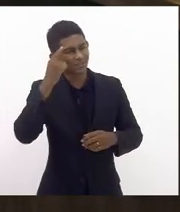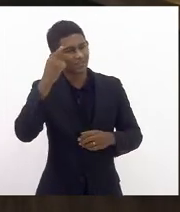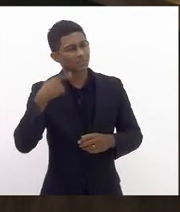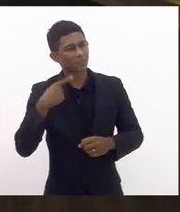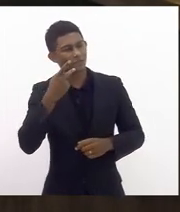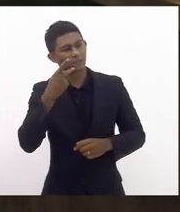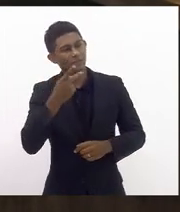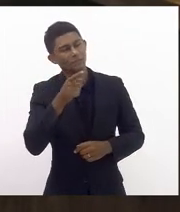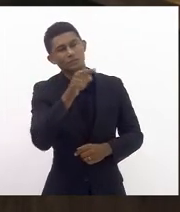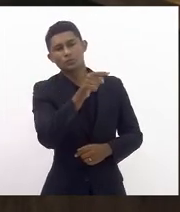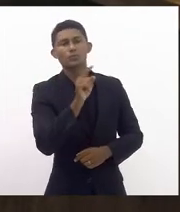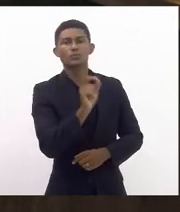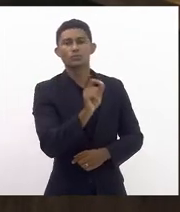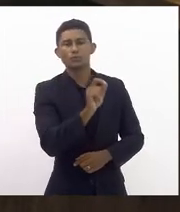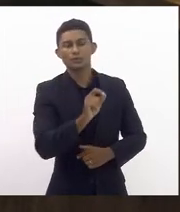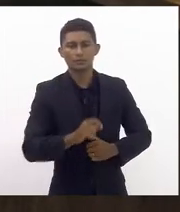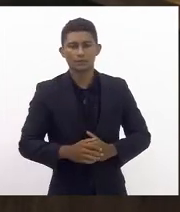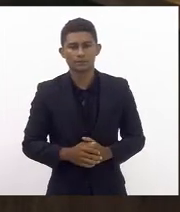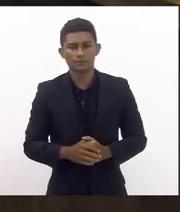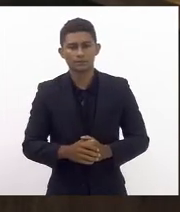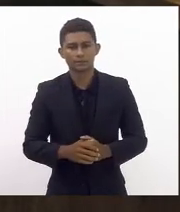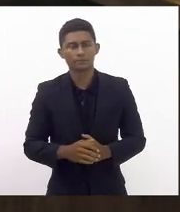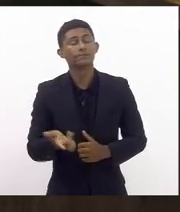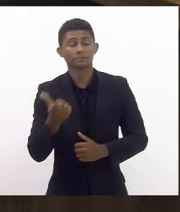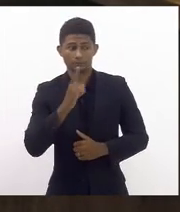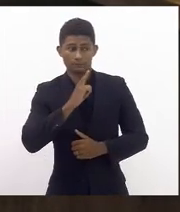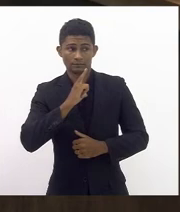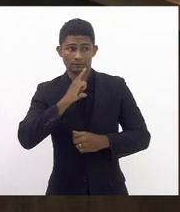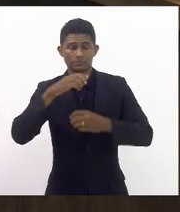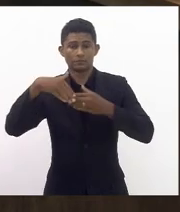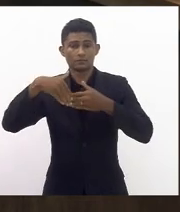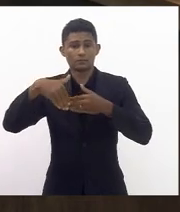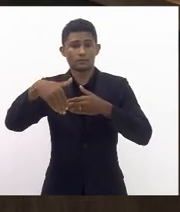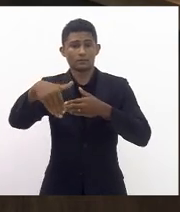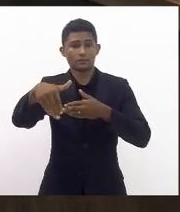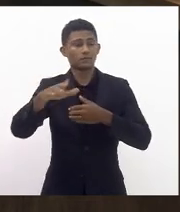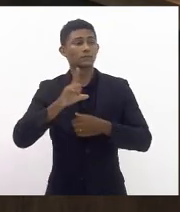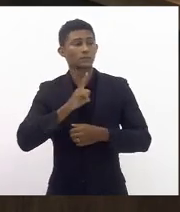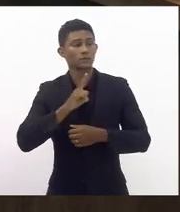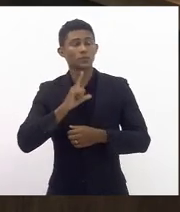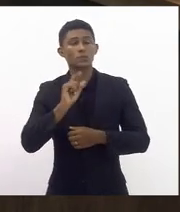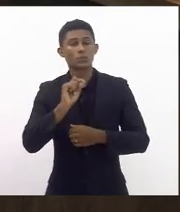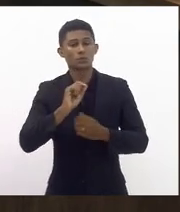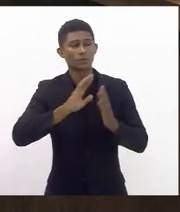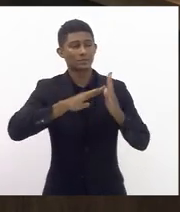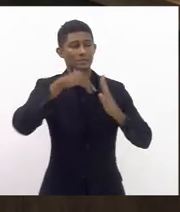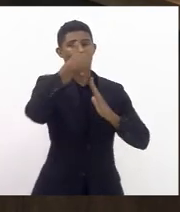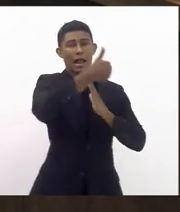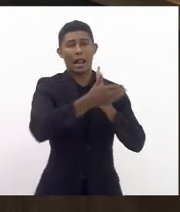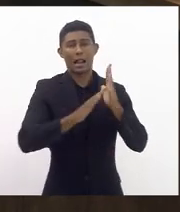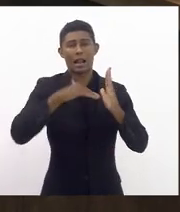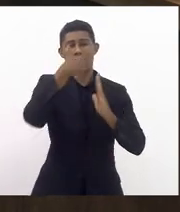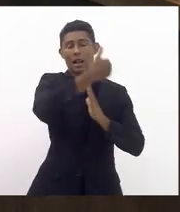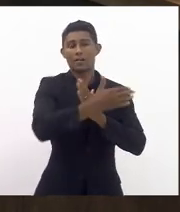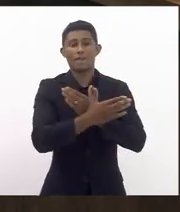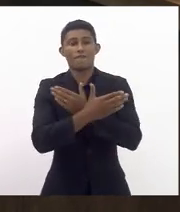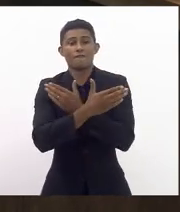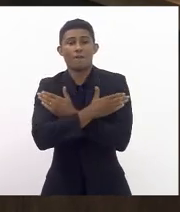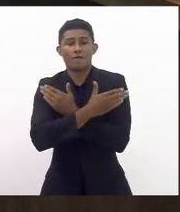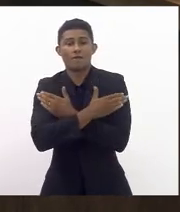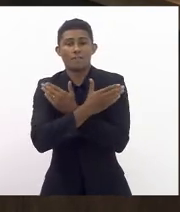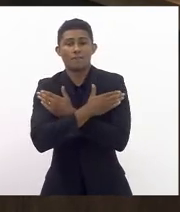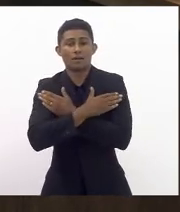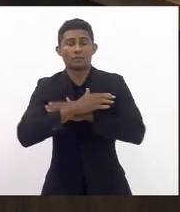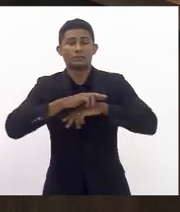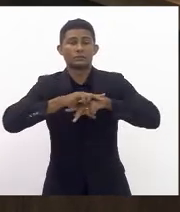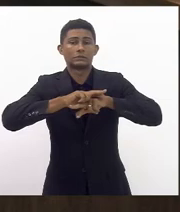Excelência. A gente tem aí pela frente um calendário de pontos facultativos. E